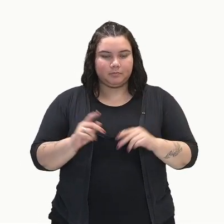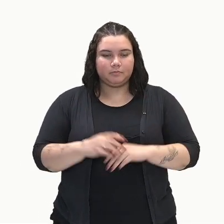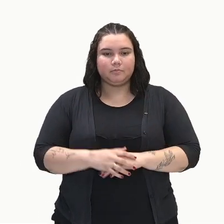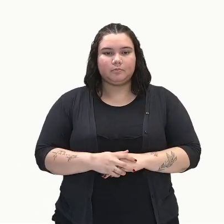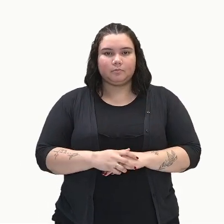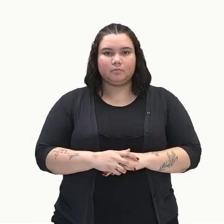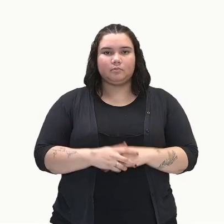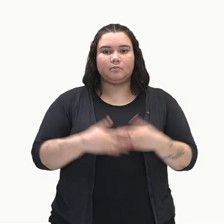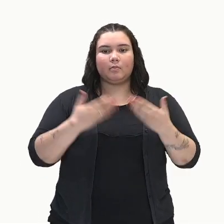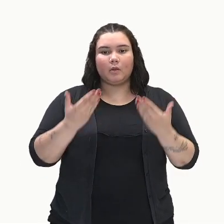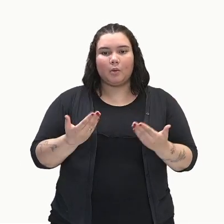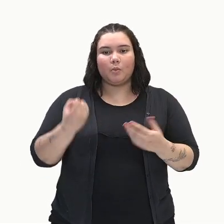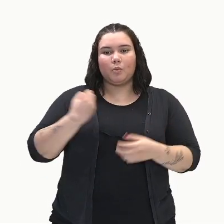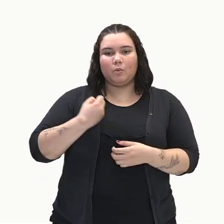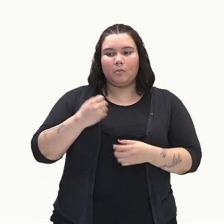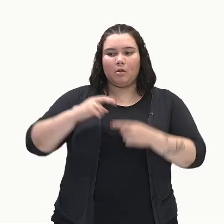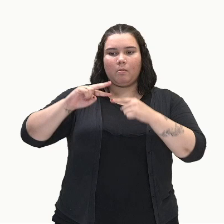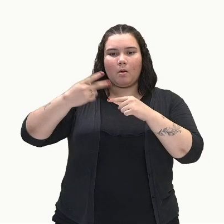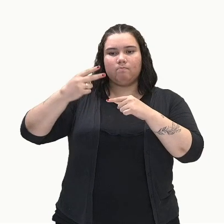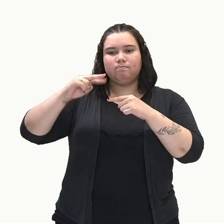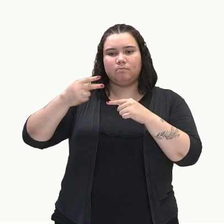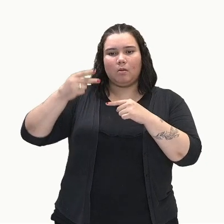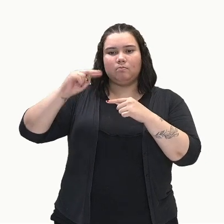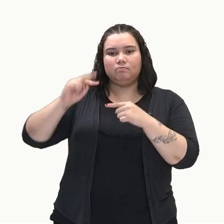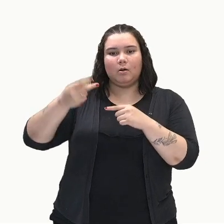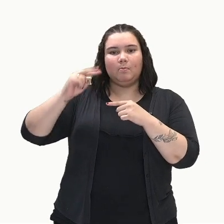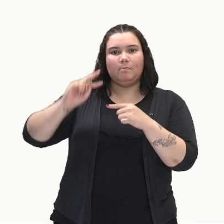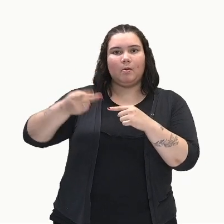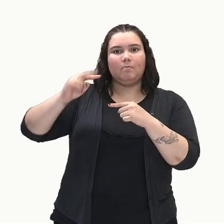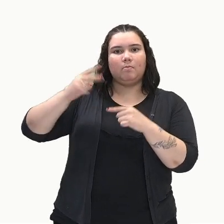os números, ó, eles vão dobrando, né? São múltiplos.